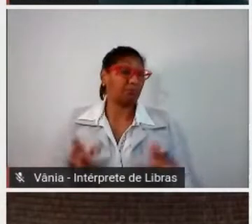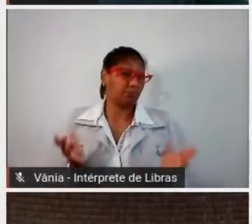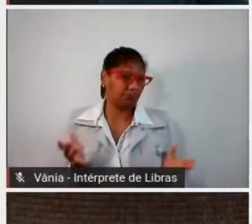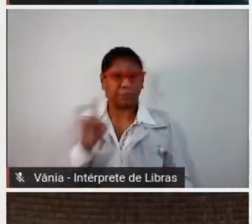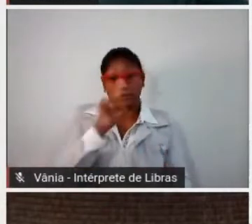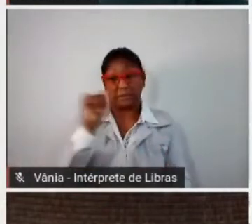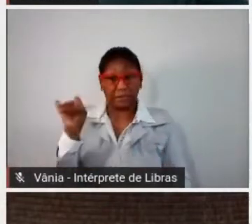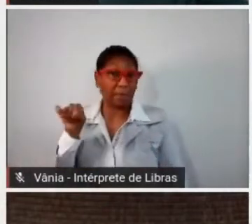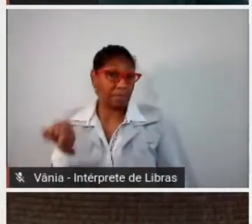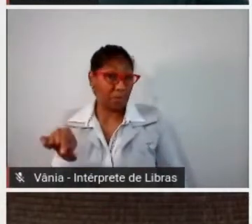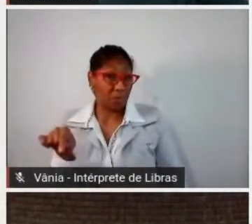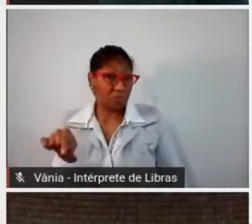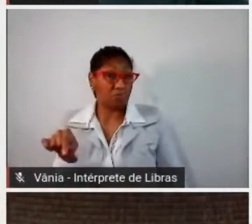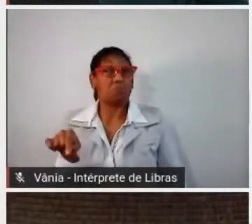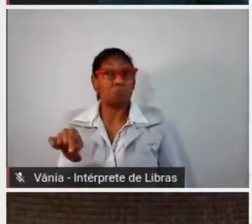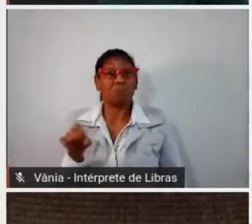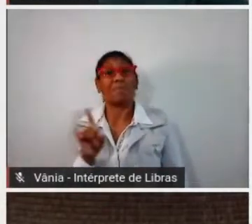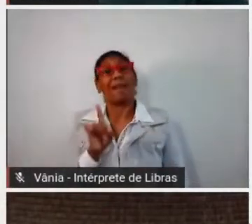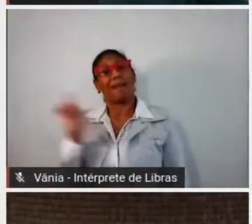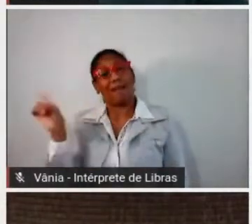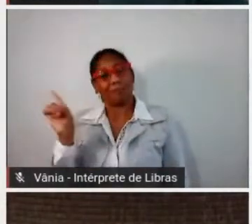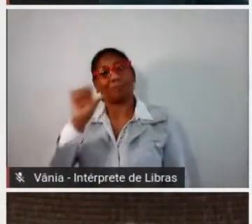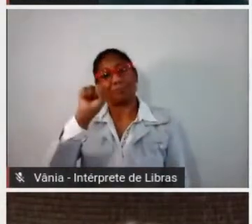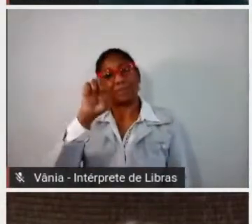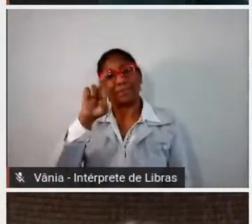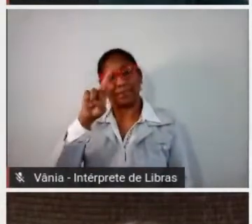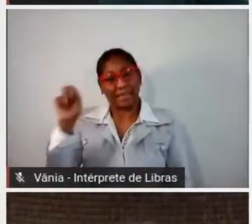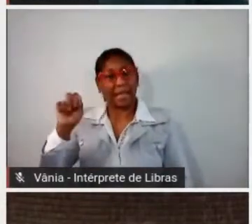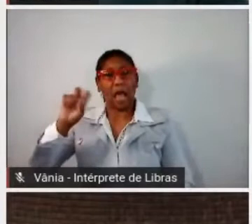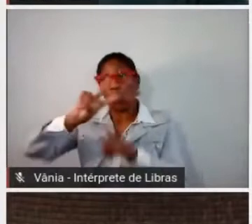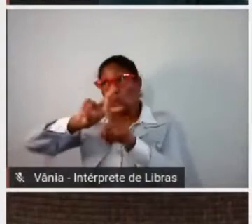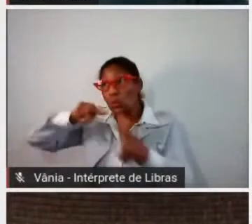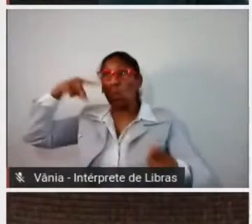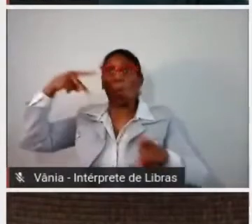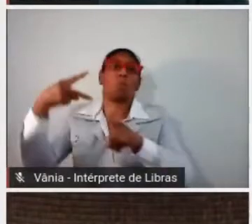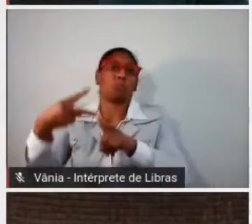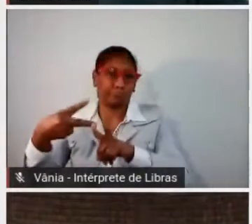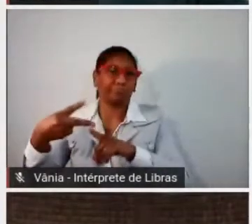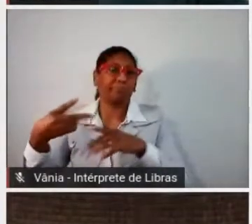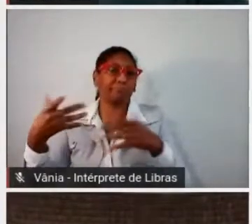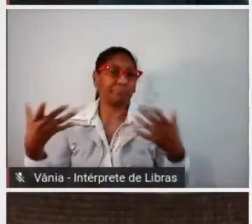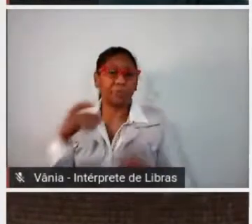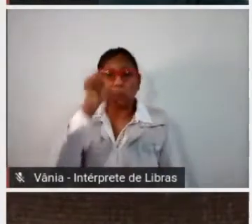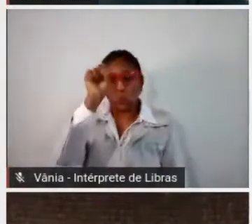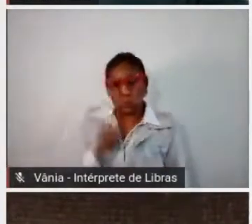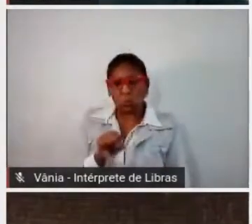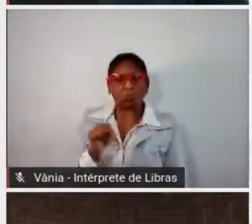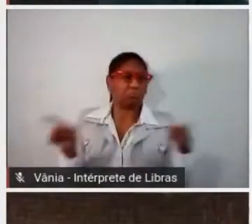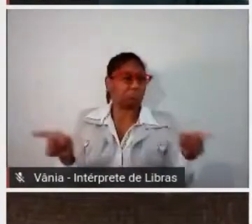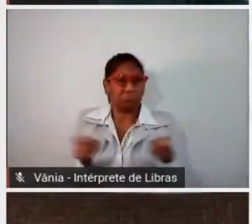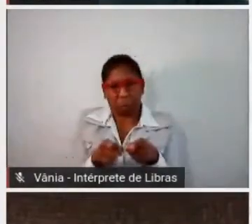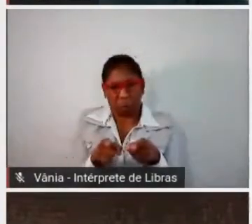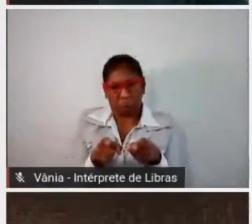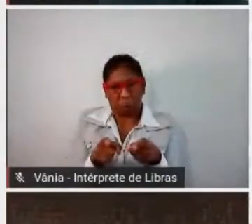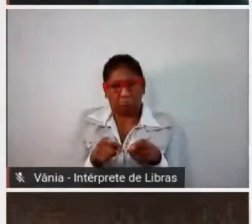mil, a gente vê a Serra com o maior número, mais do dobro do que é, por exemplo, a região sul. E